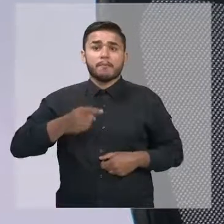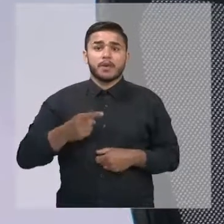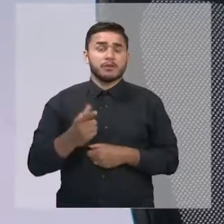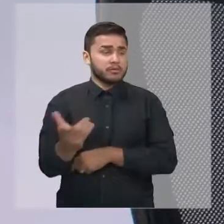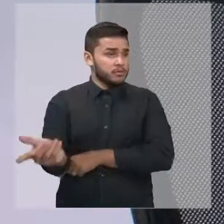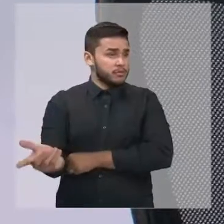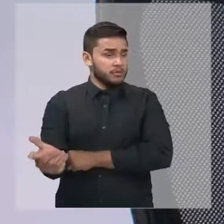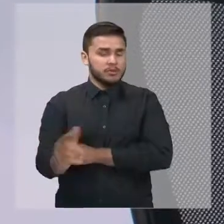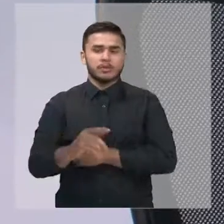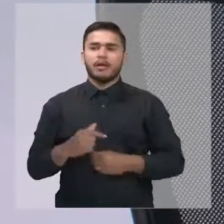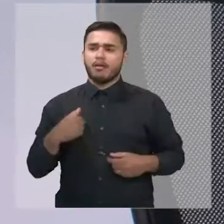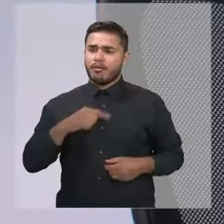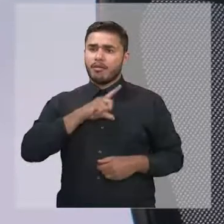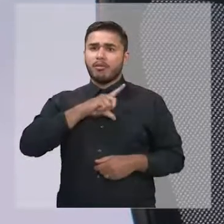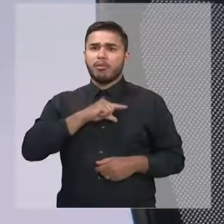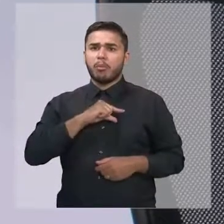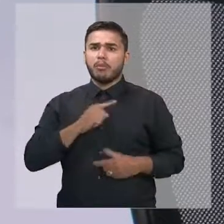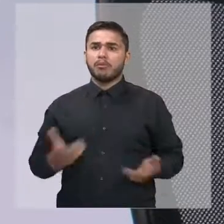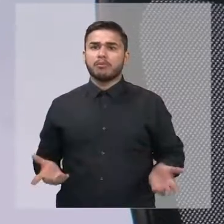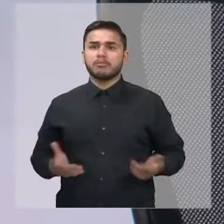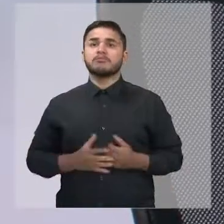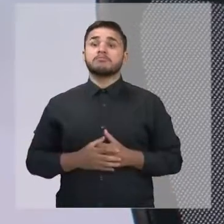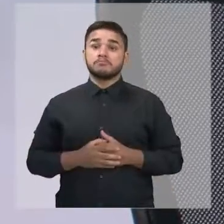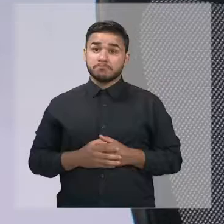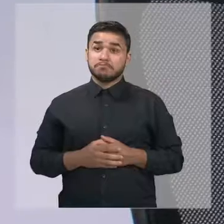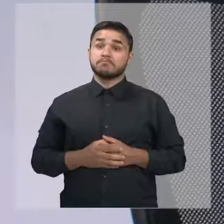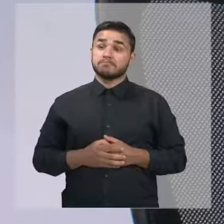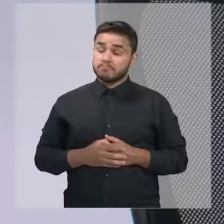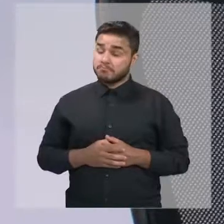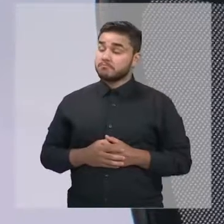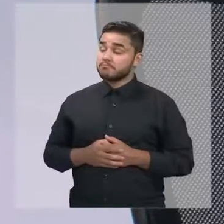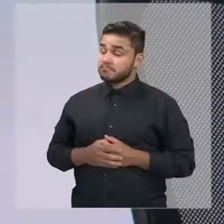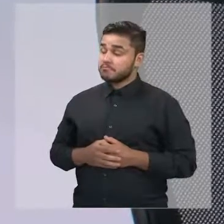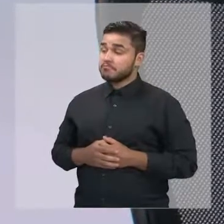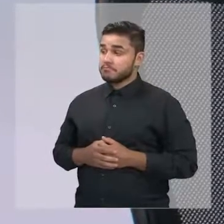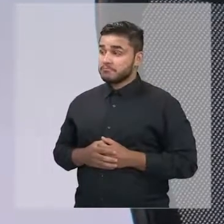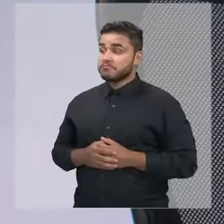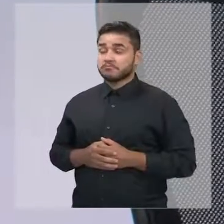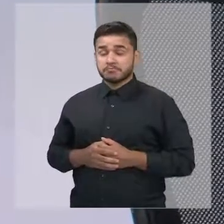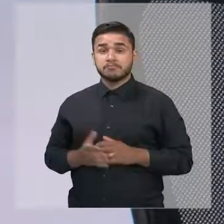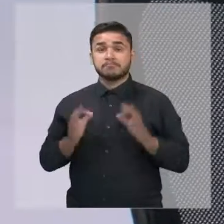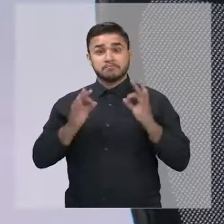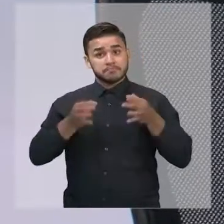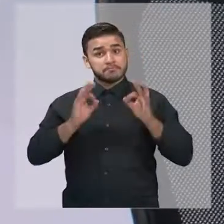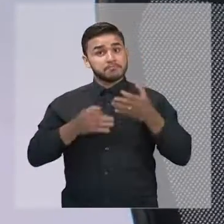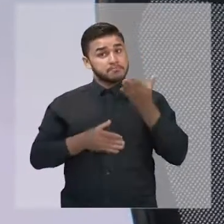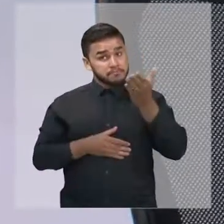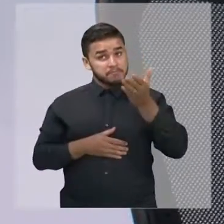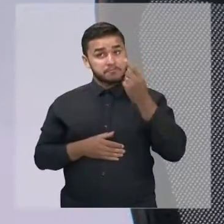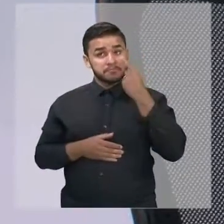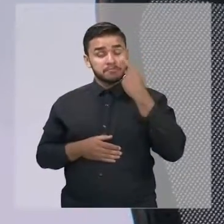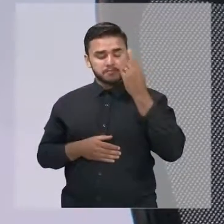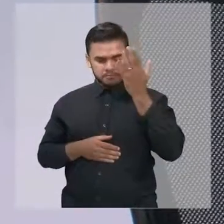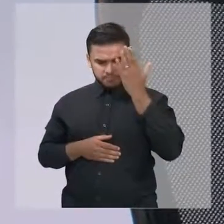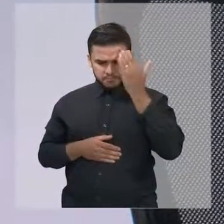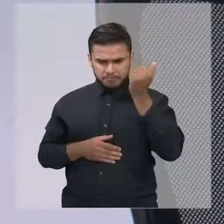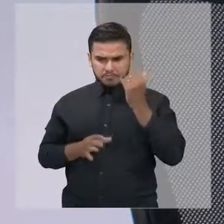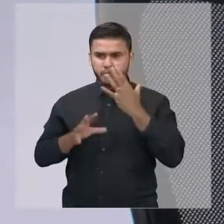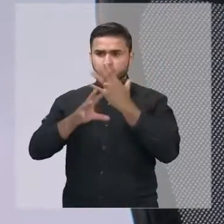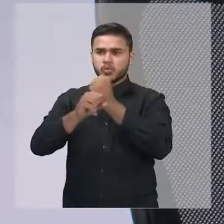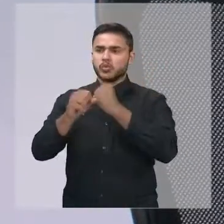um grupo historicamente construído recentemente. Isso vem se arrastando secularmente dentro da nossa estrutura social. Então,